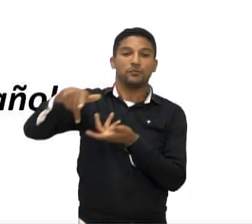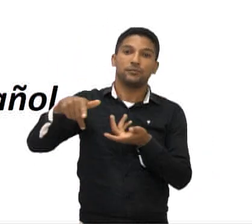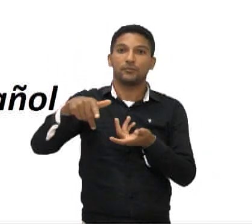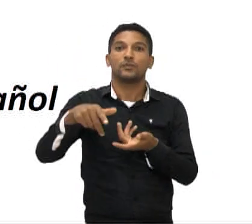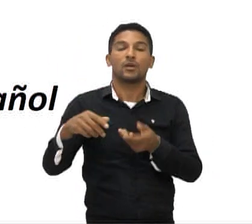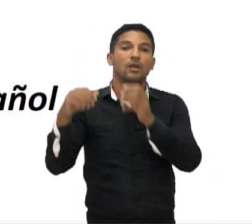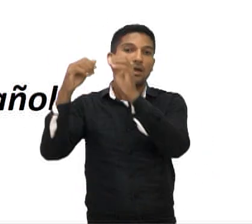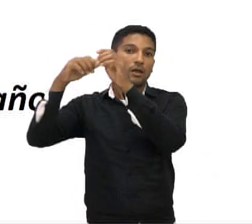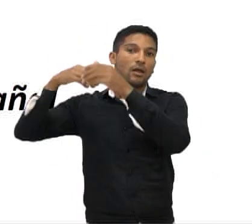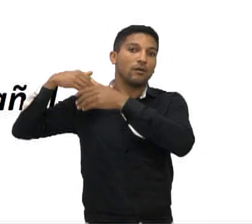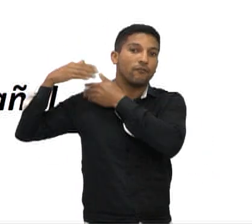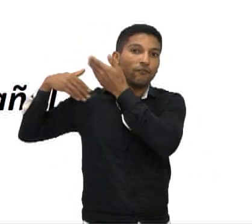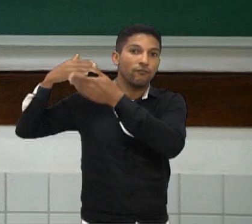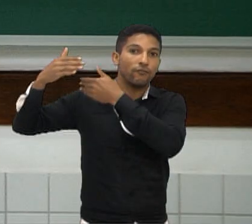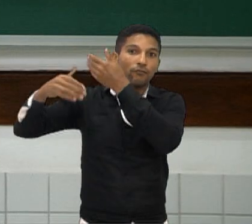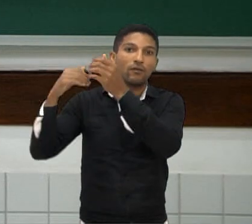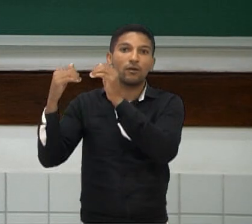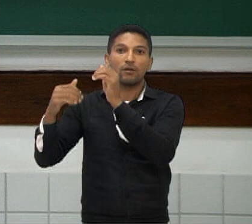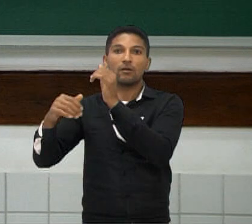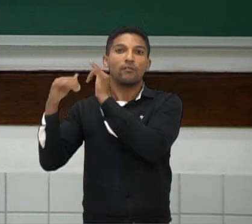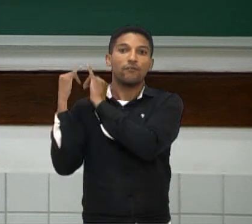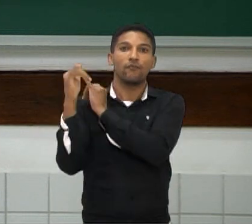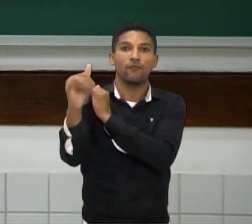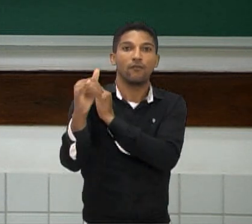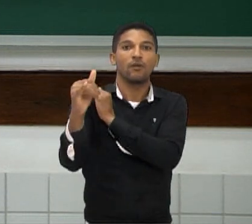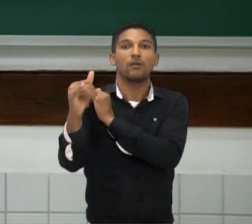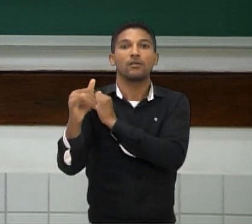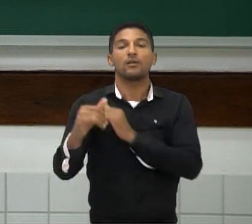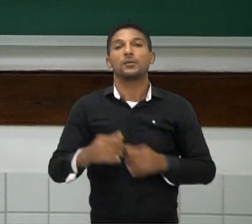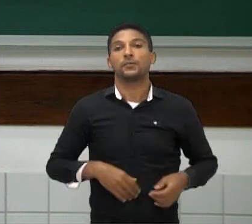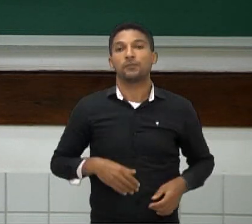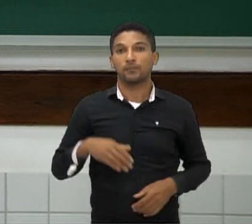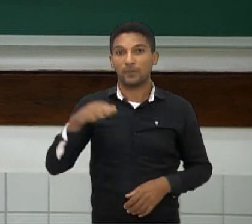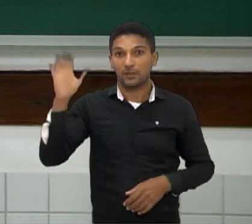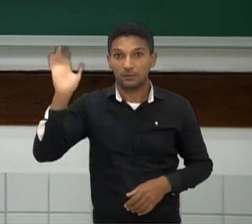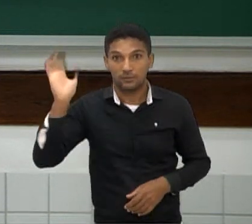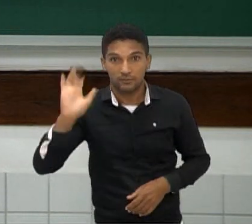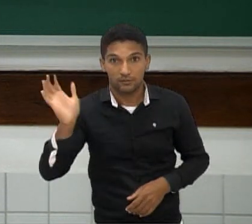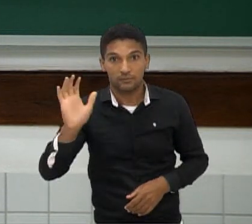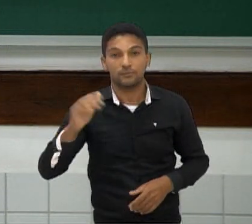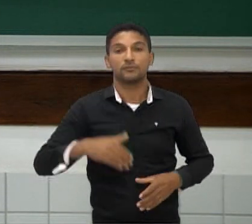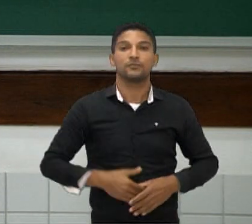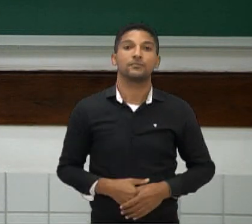sobre o NEM, prueba de espanhol. Muito gusto, hasta la próxima.